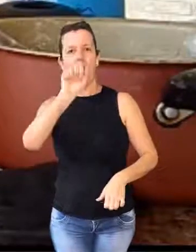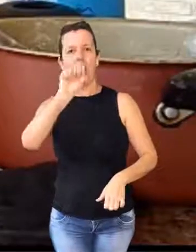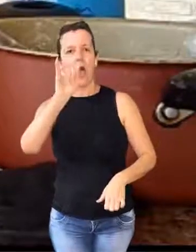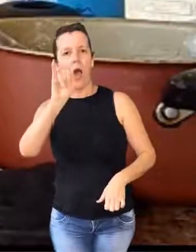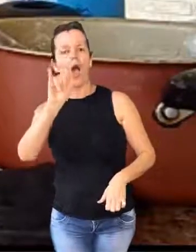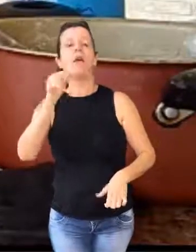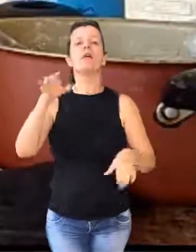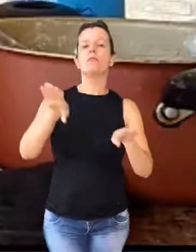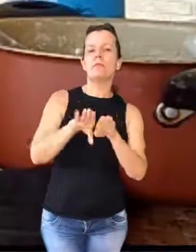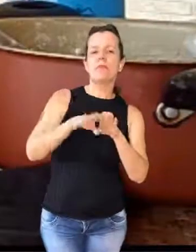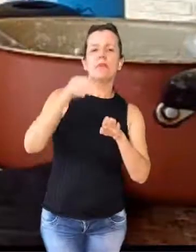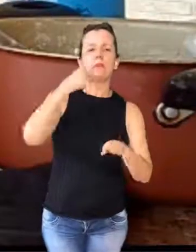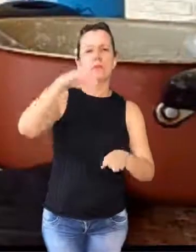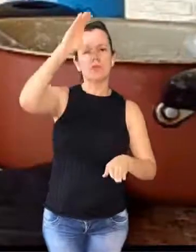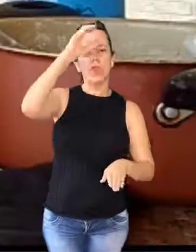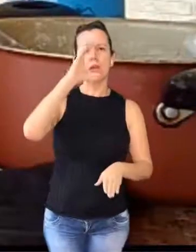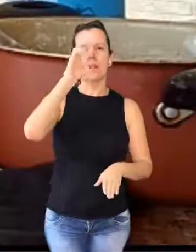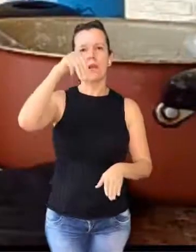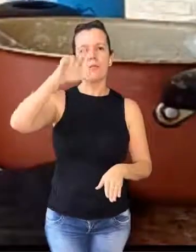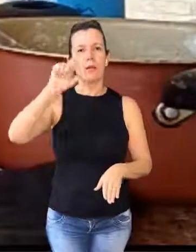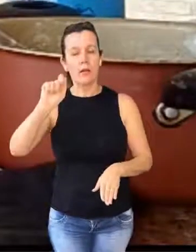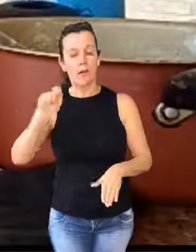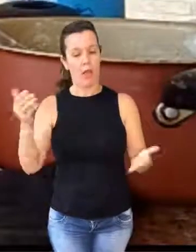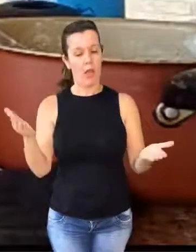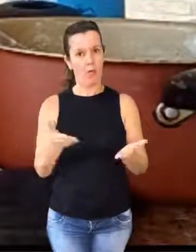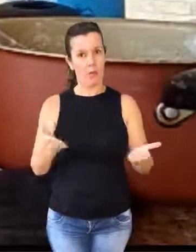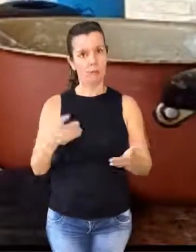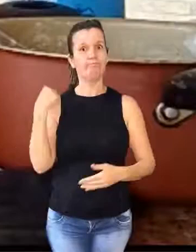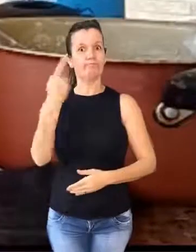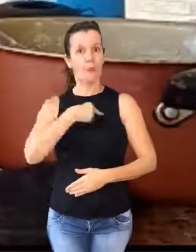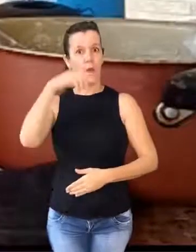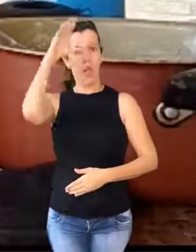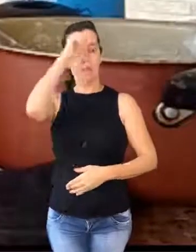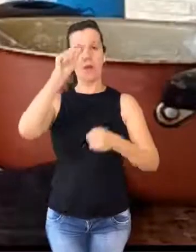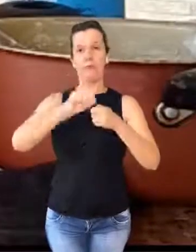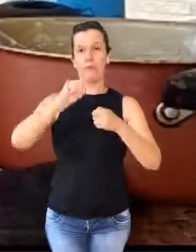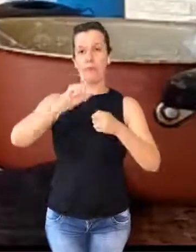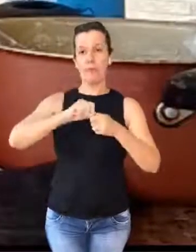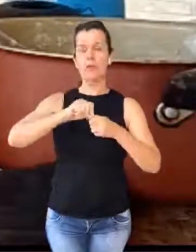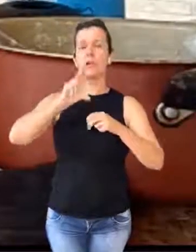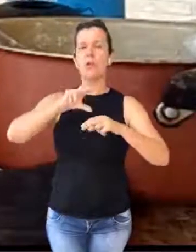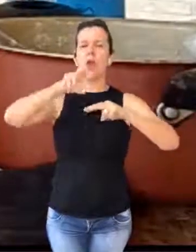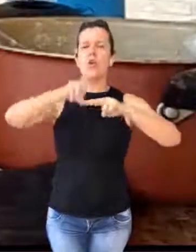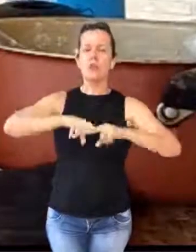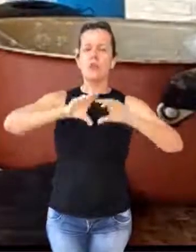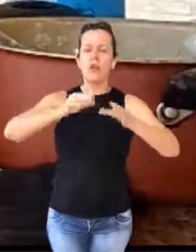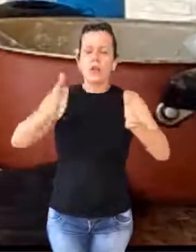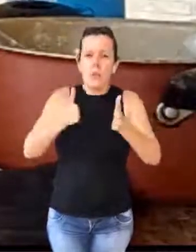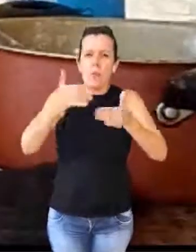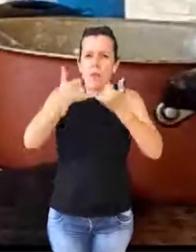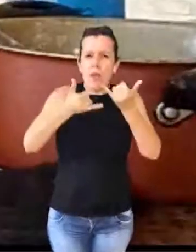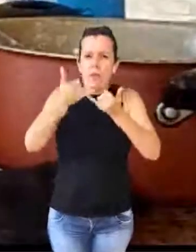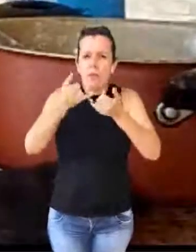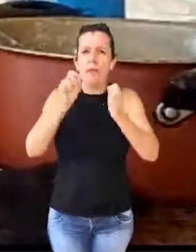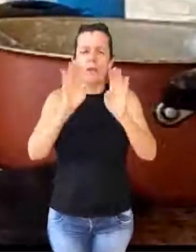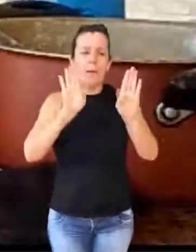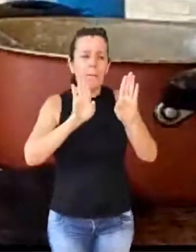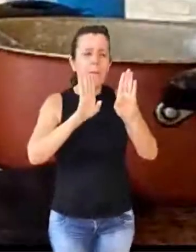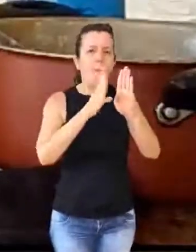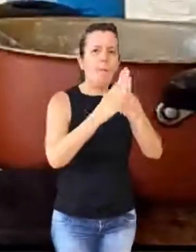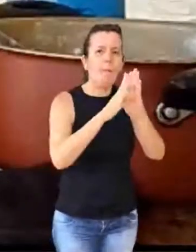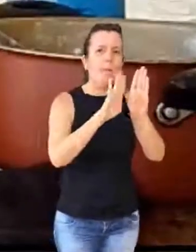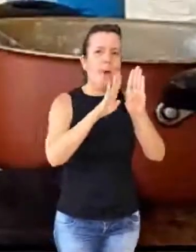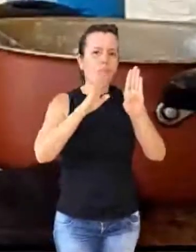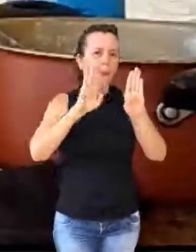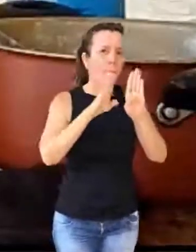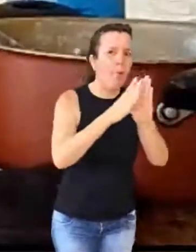tia Rai e com a tia Camila. Hoje nós vamos aprender a fazer um sofazinho para